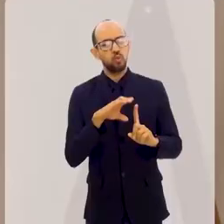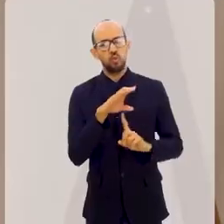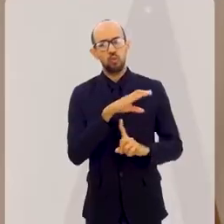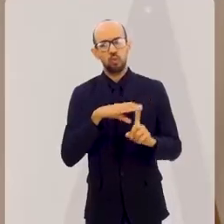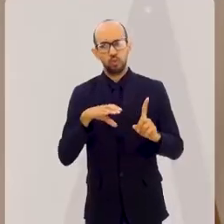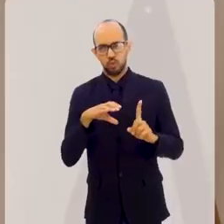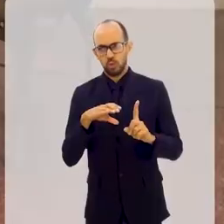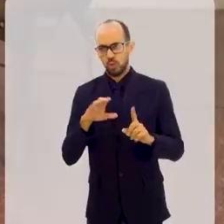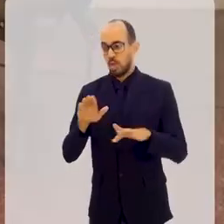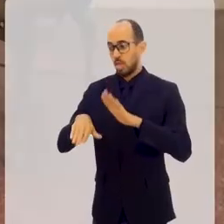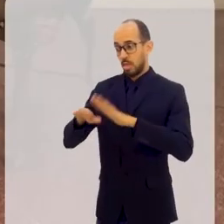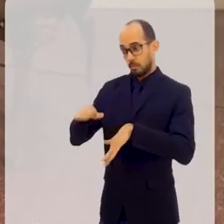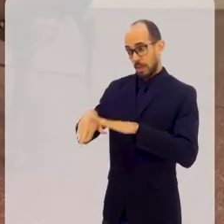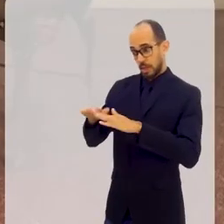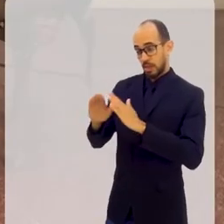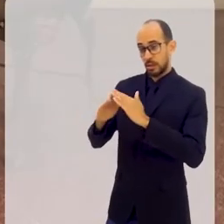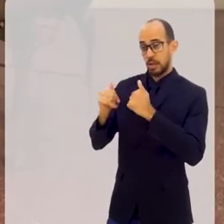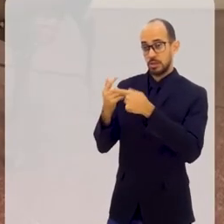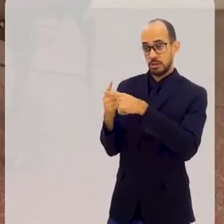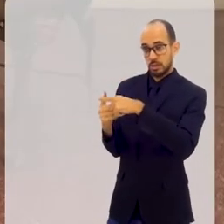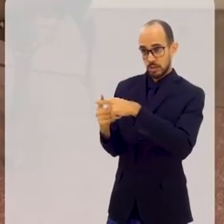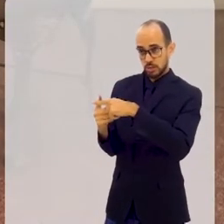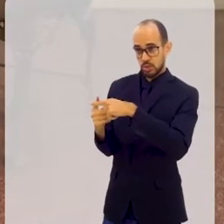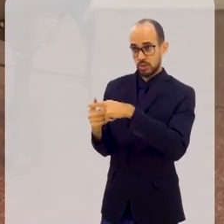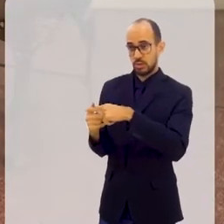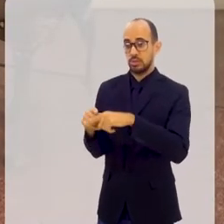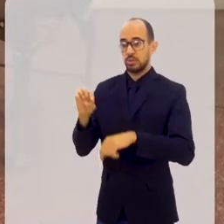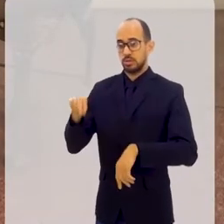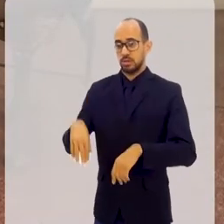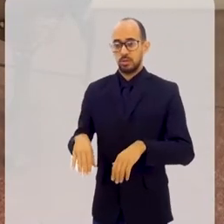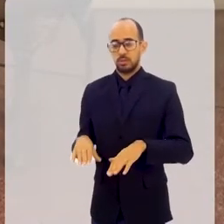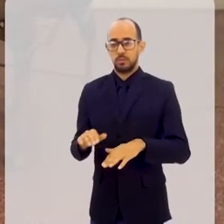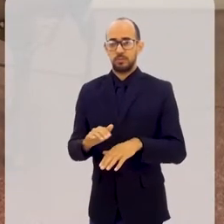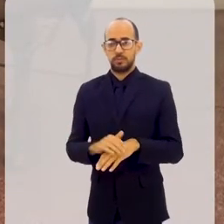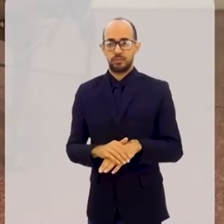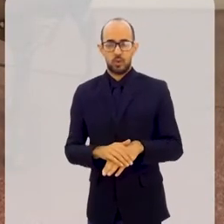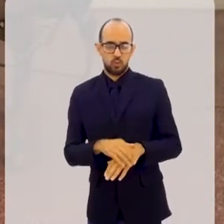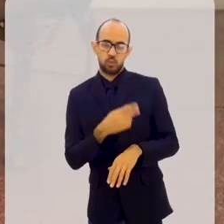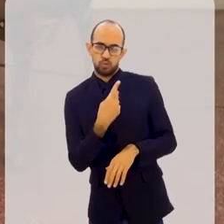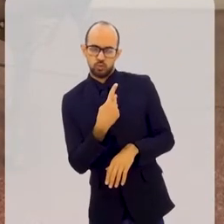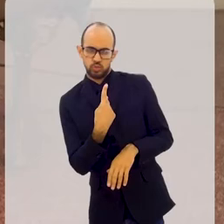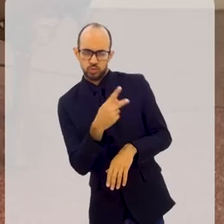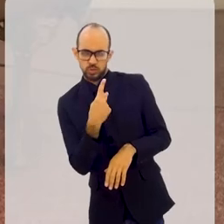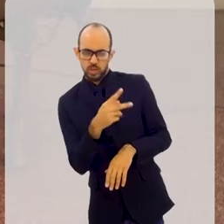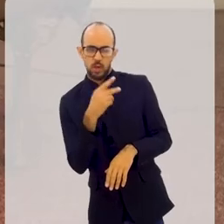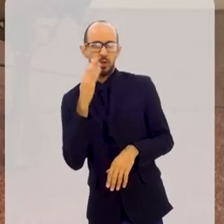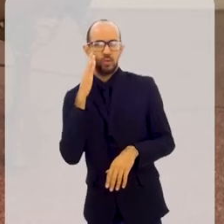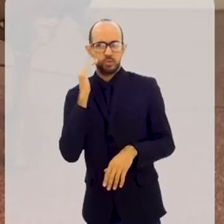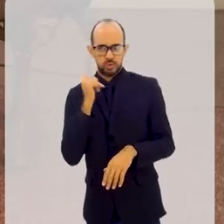especial para isso dependendo das igrejas tem algum escritor